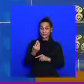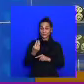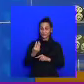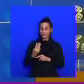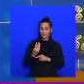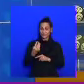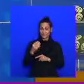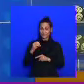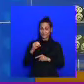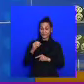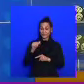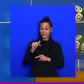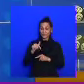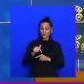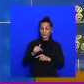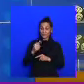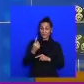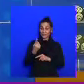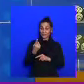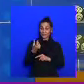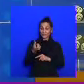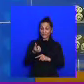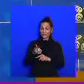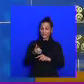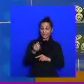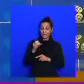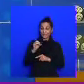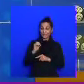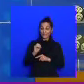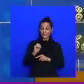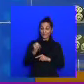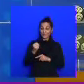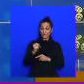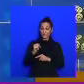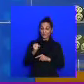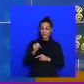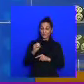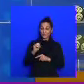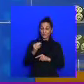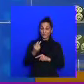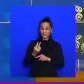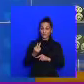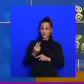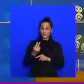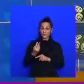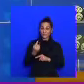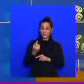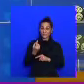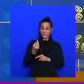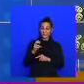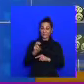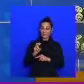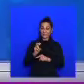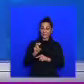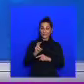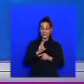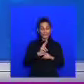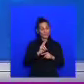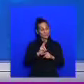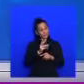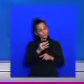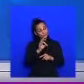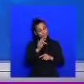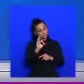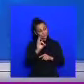13, 07, 16, 08, 02 e 15.